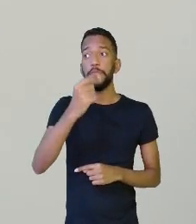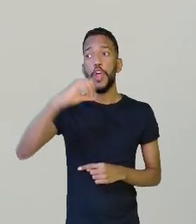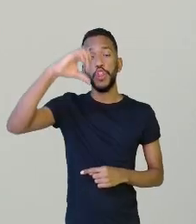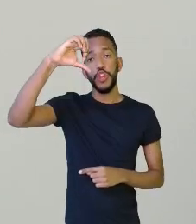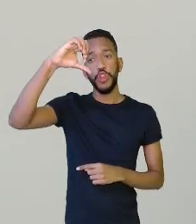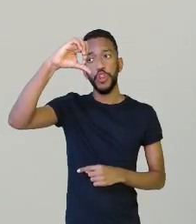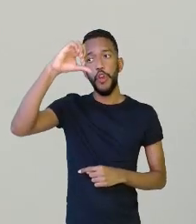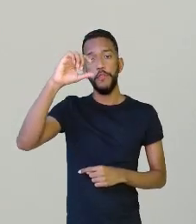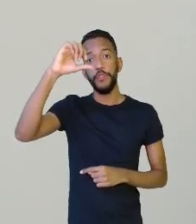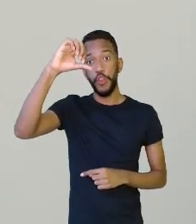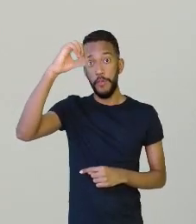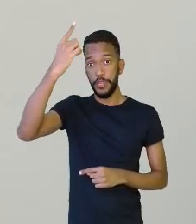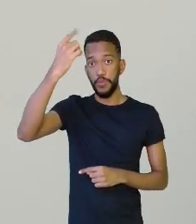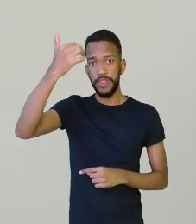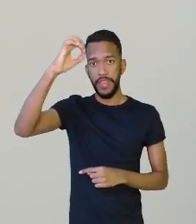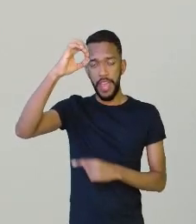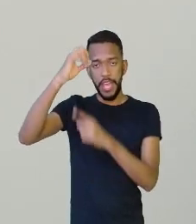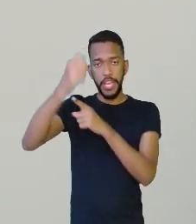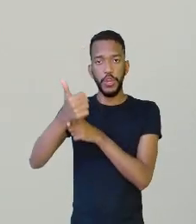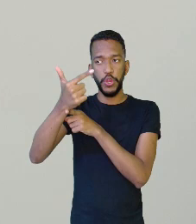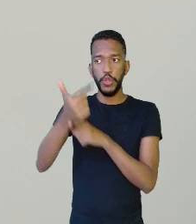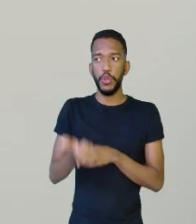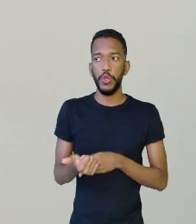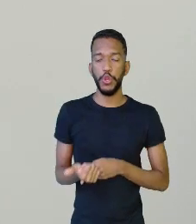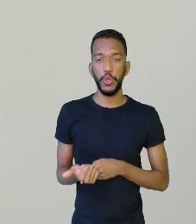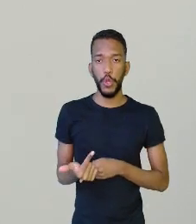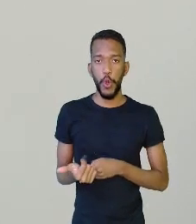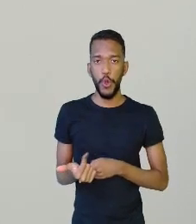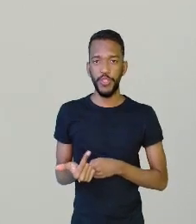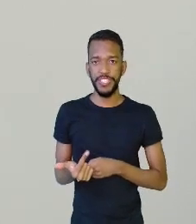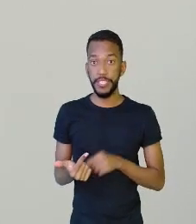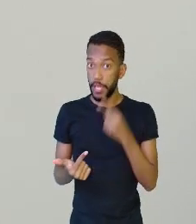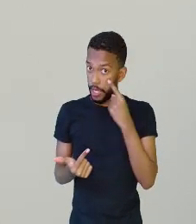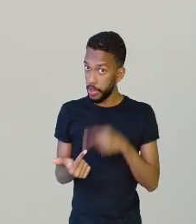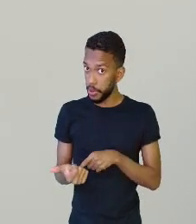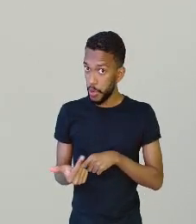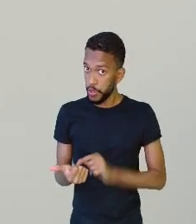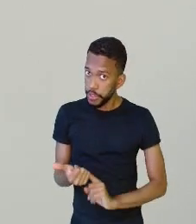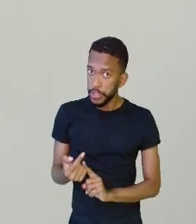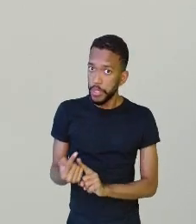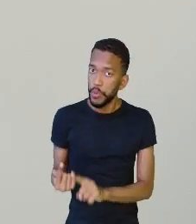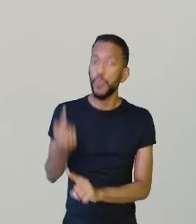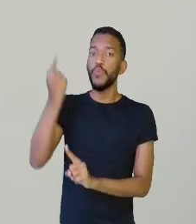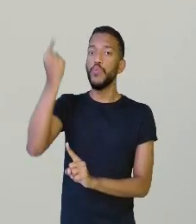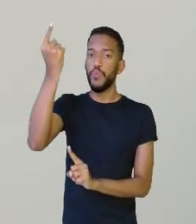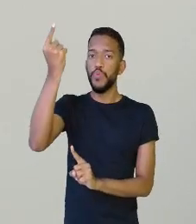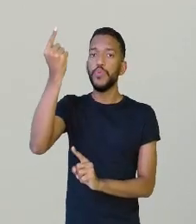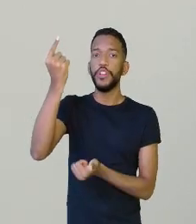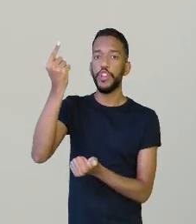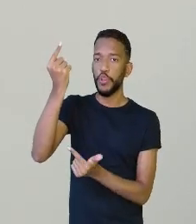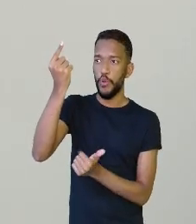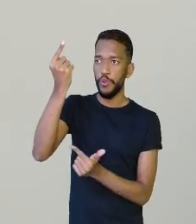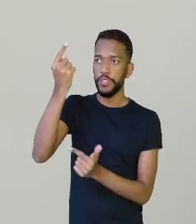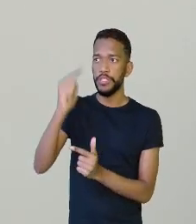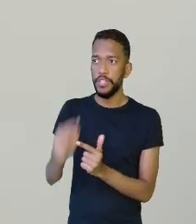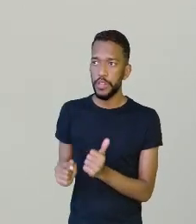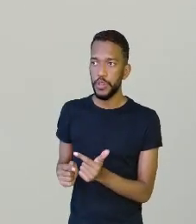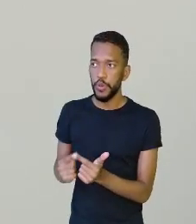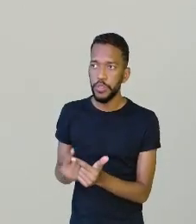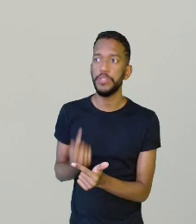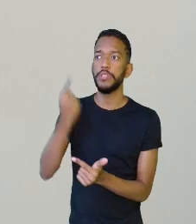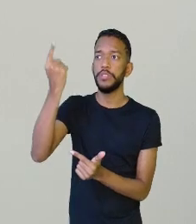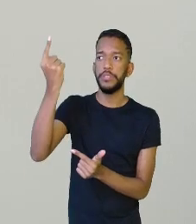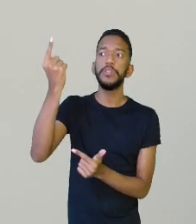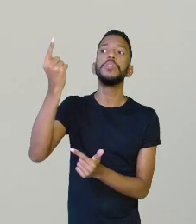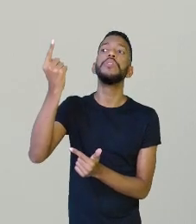1, 10. Com 2, 12. Olha aqui o meu 12. Subiu 1, né? Que já virou dezena.